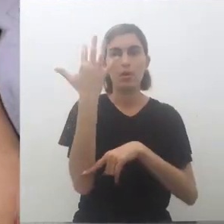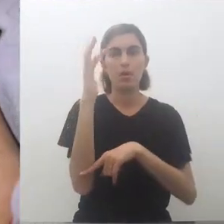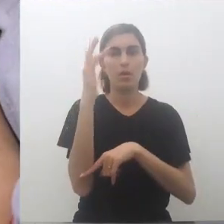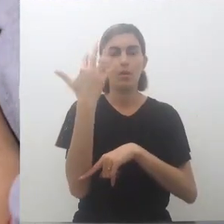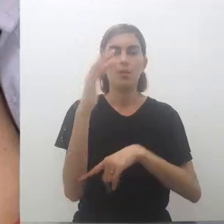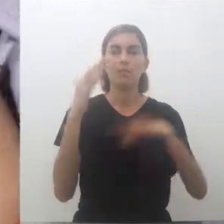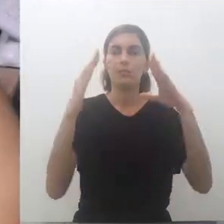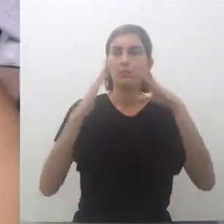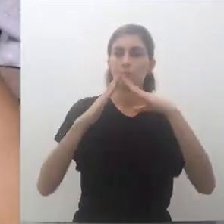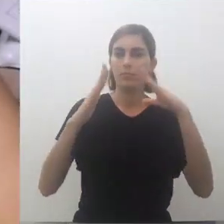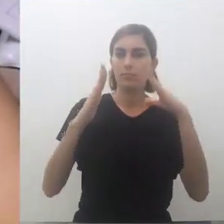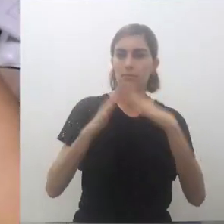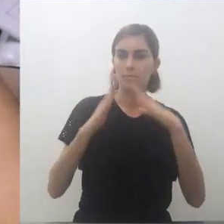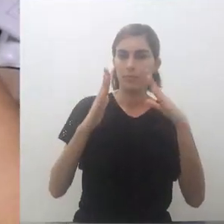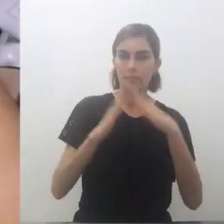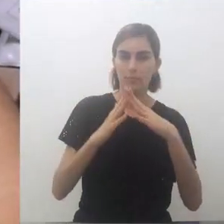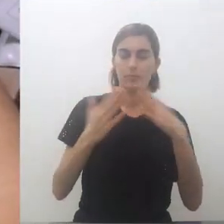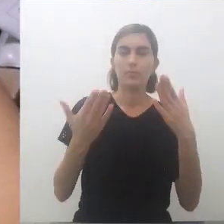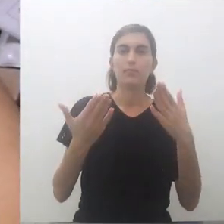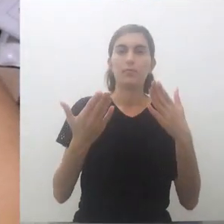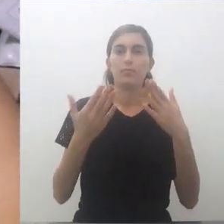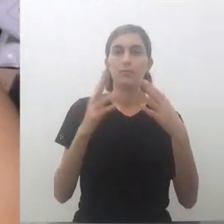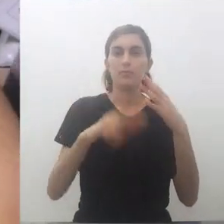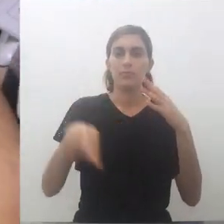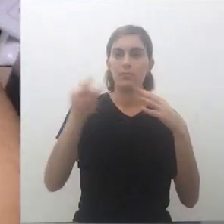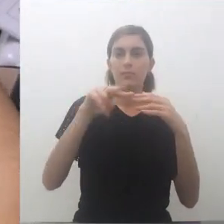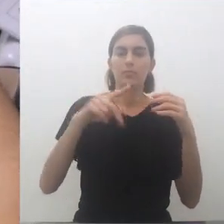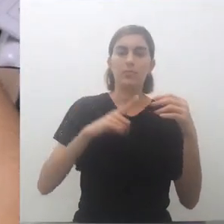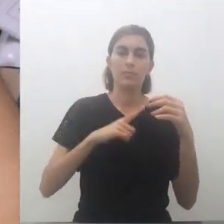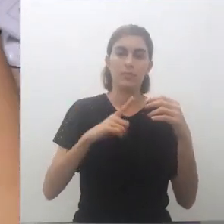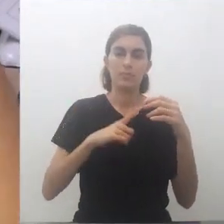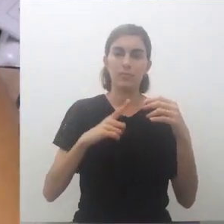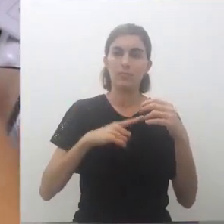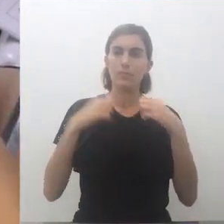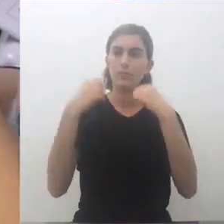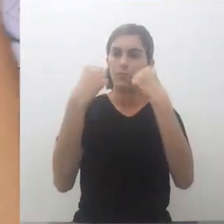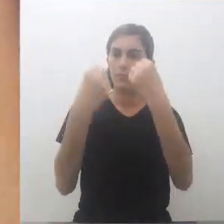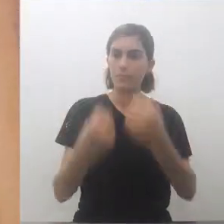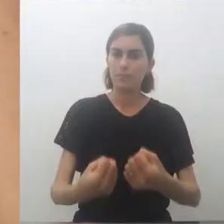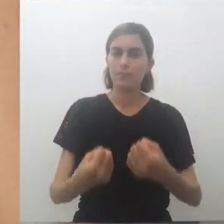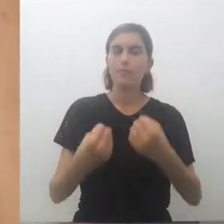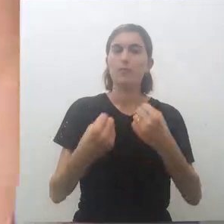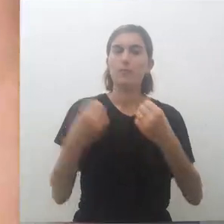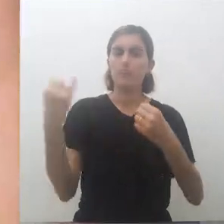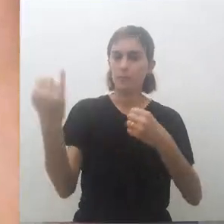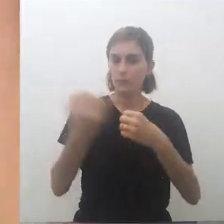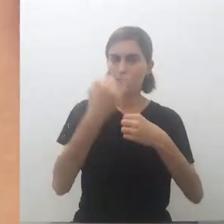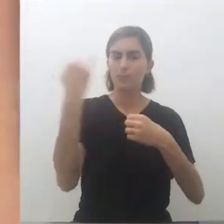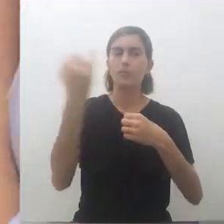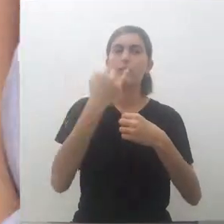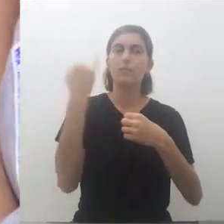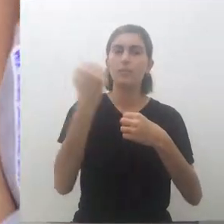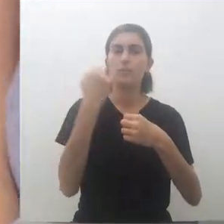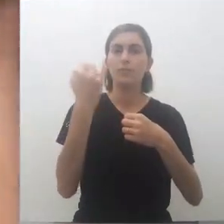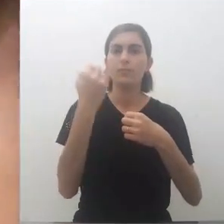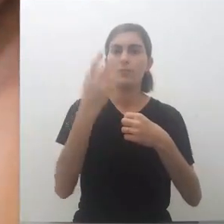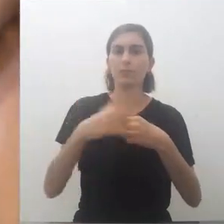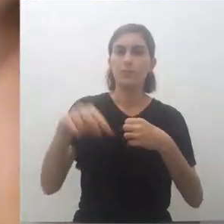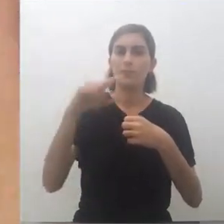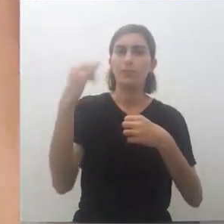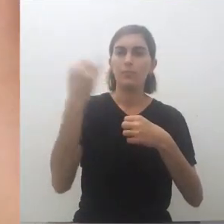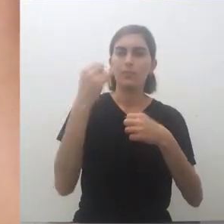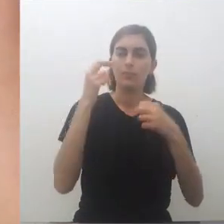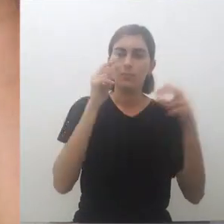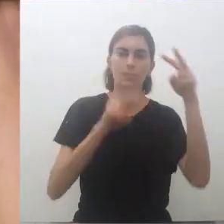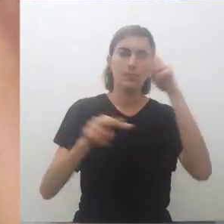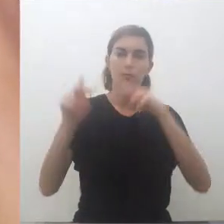né, no caso, elas têm um peso, uma importância. É importante observar que, de